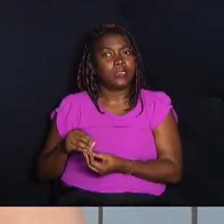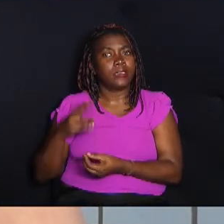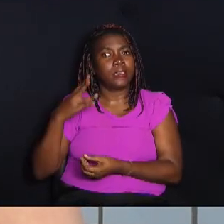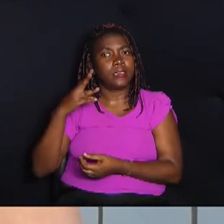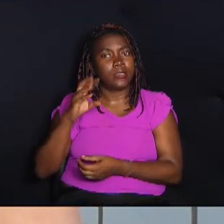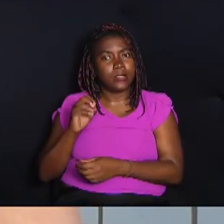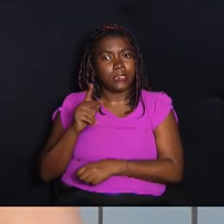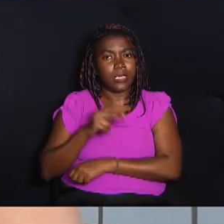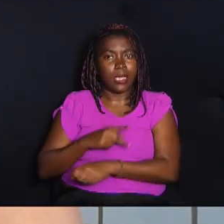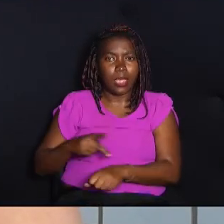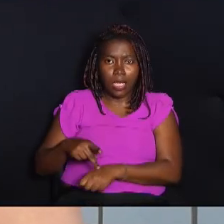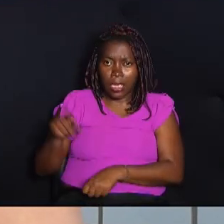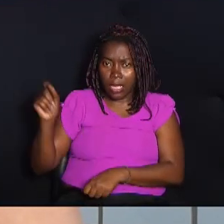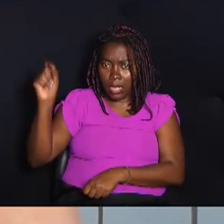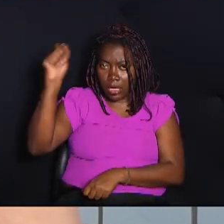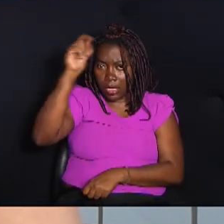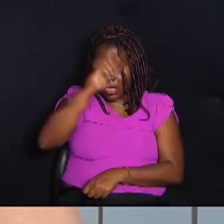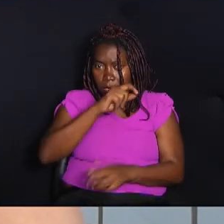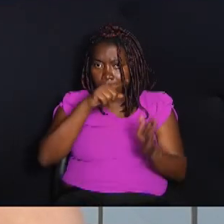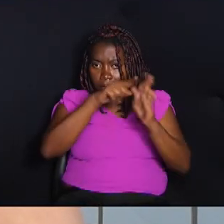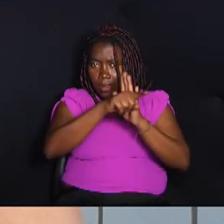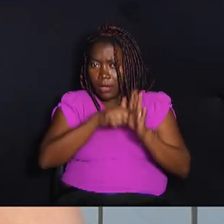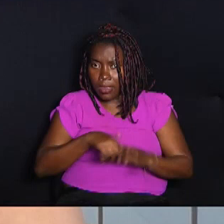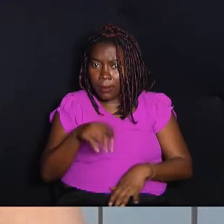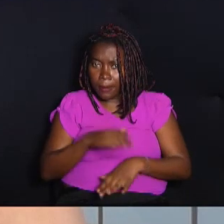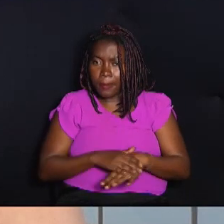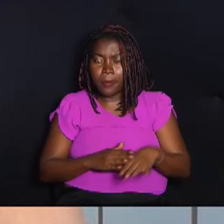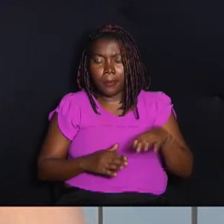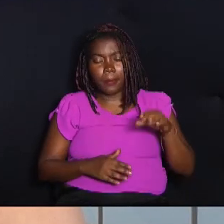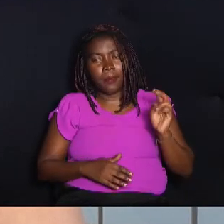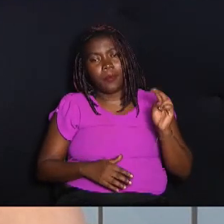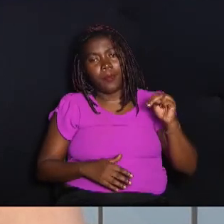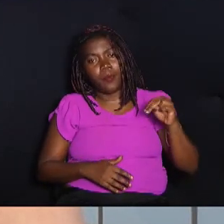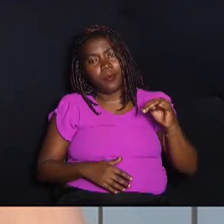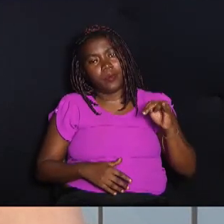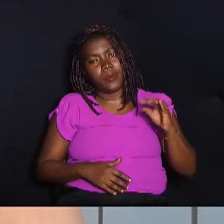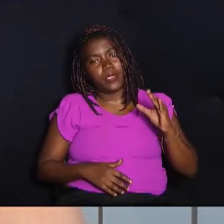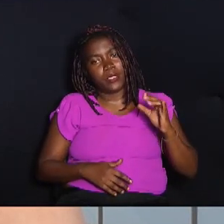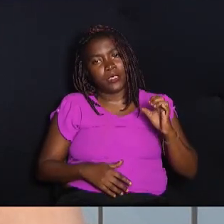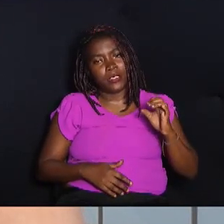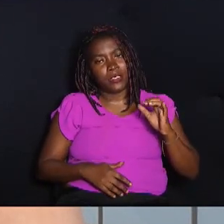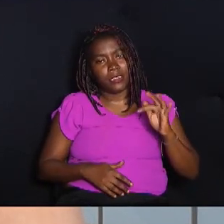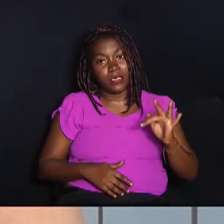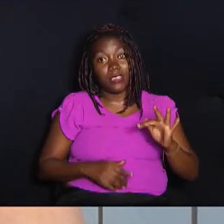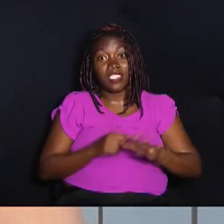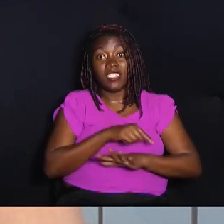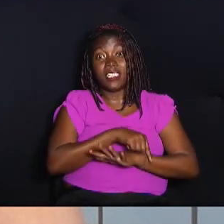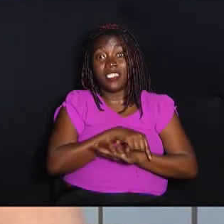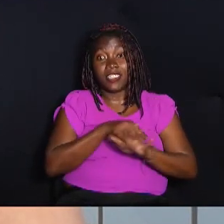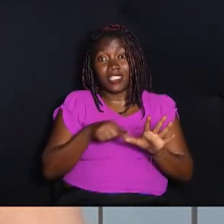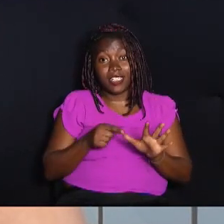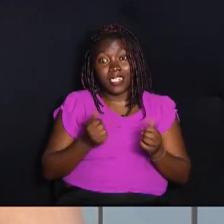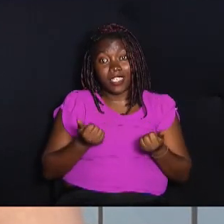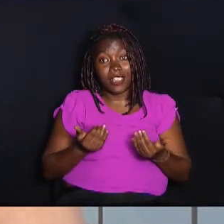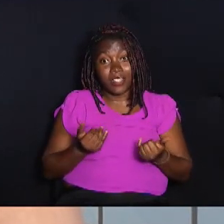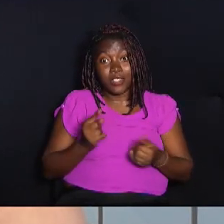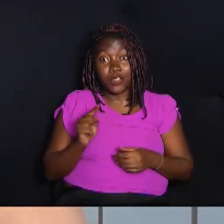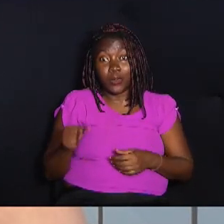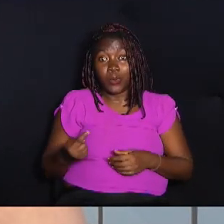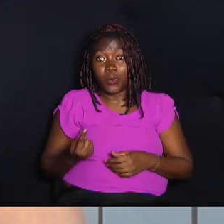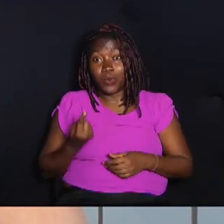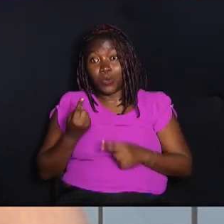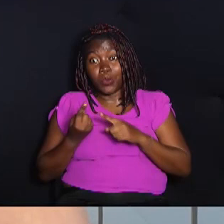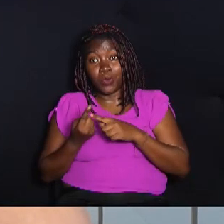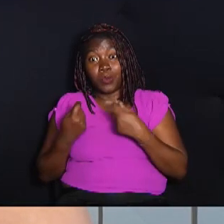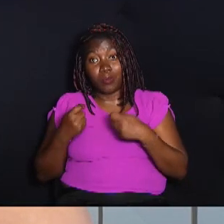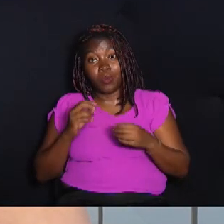pela Unicef, de cada 5 adolescentes, 1 precisou trocar de escola por conta de